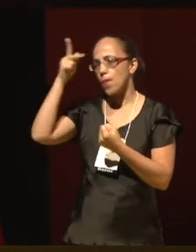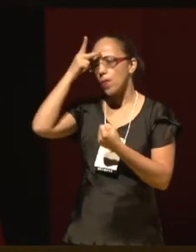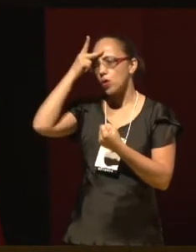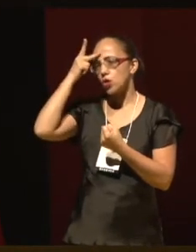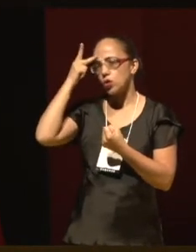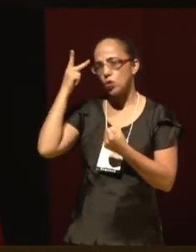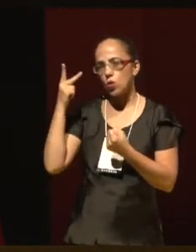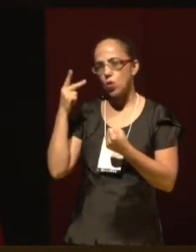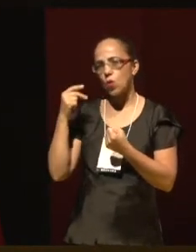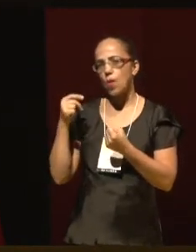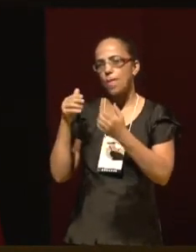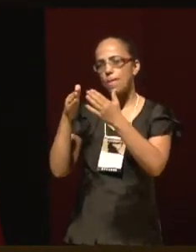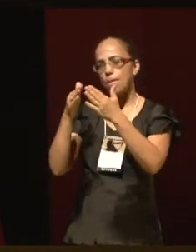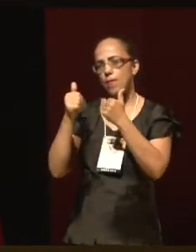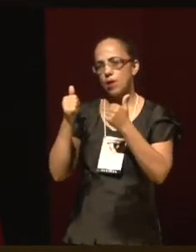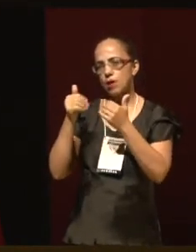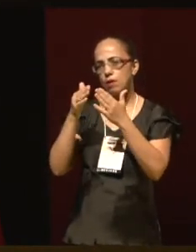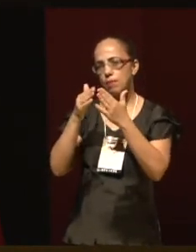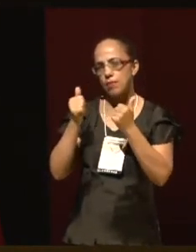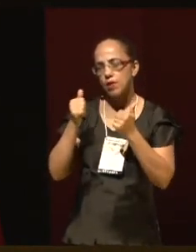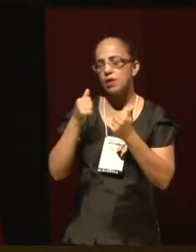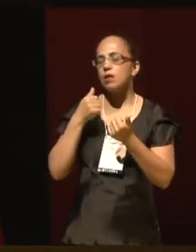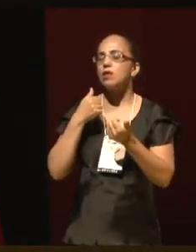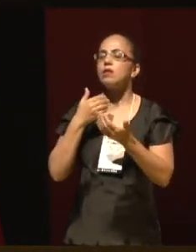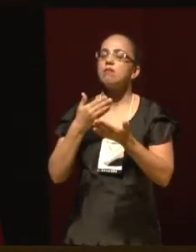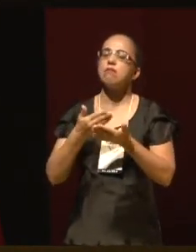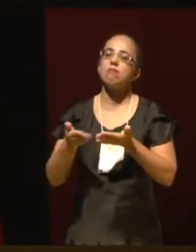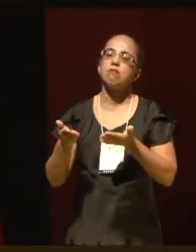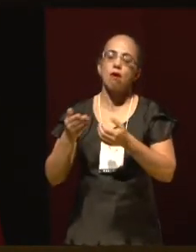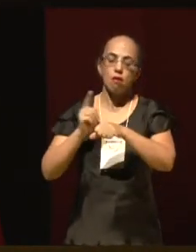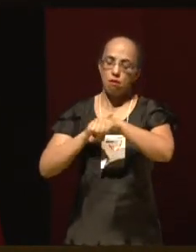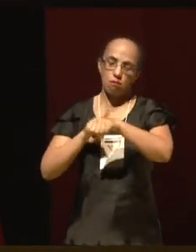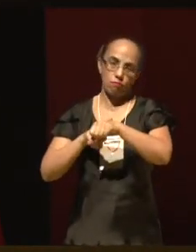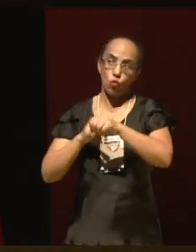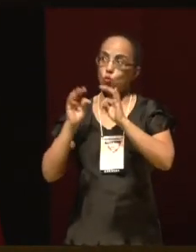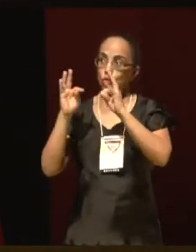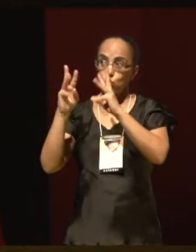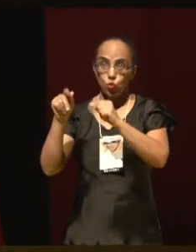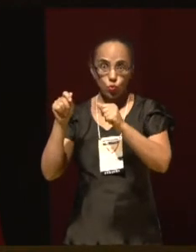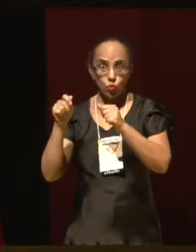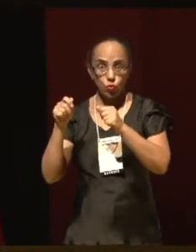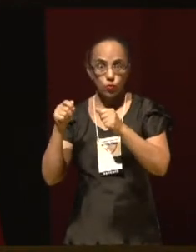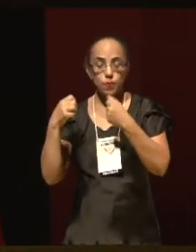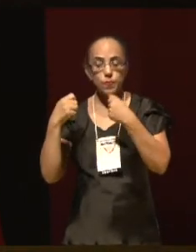Todos precisam ganhar seu tempo fazendo coisas boas.